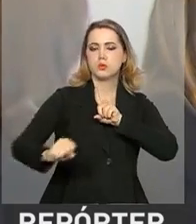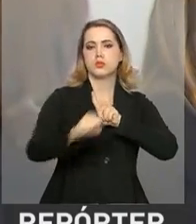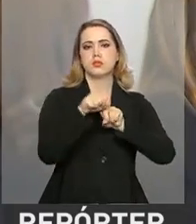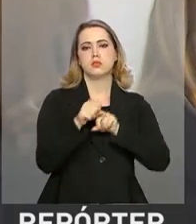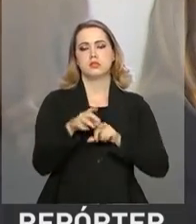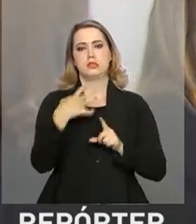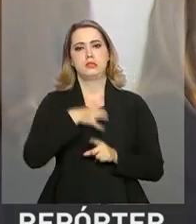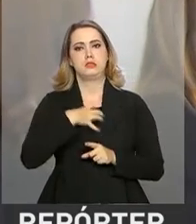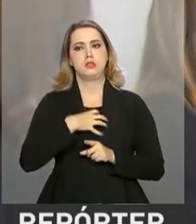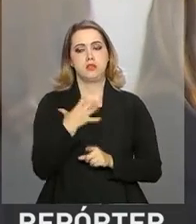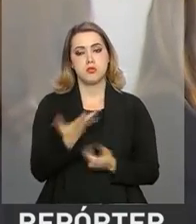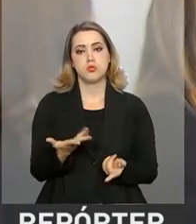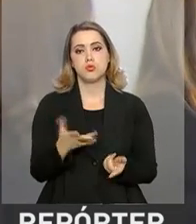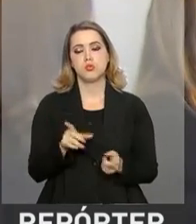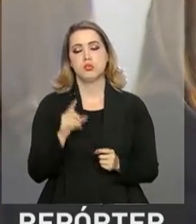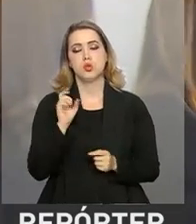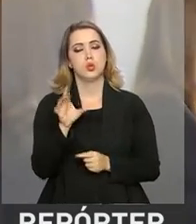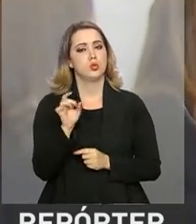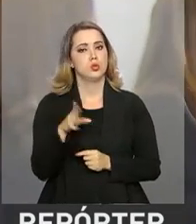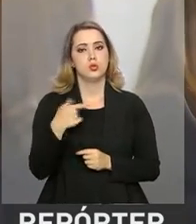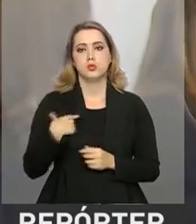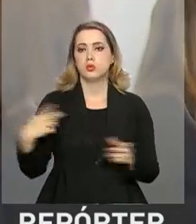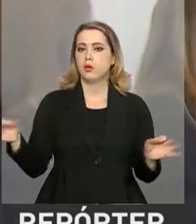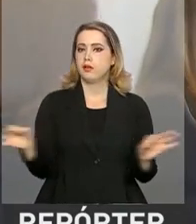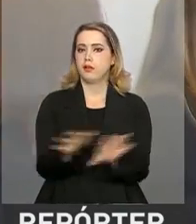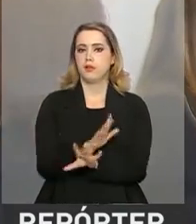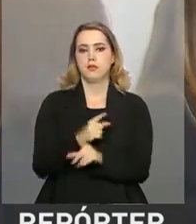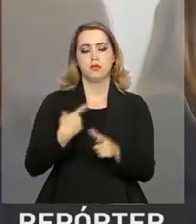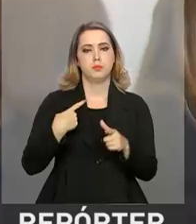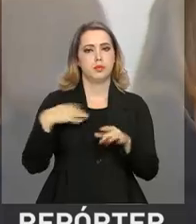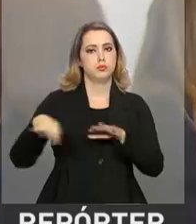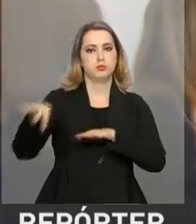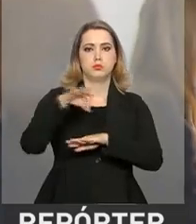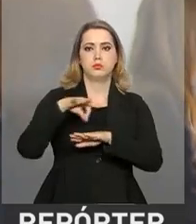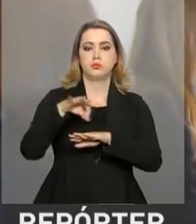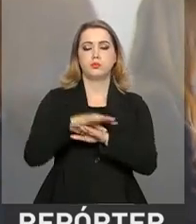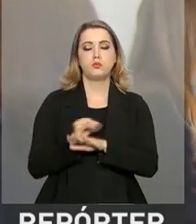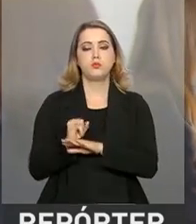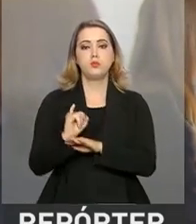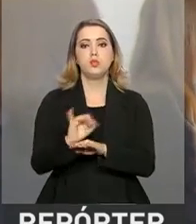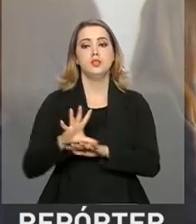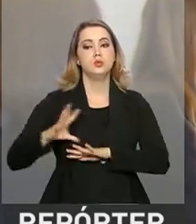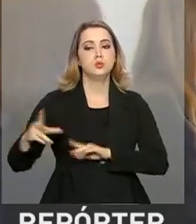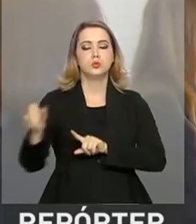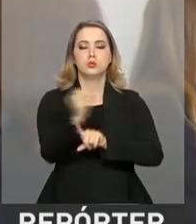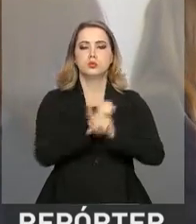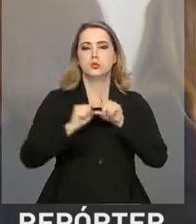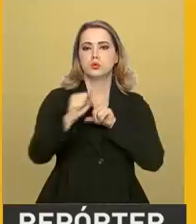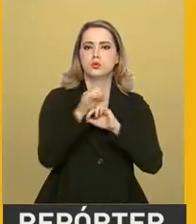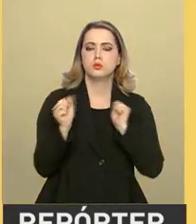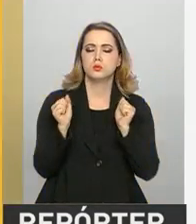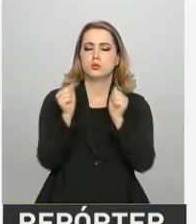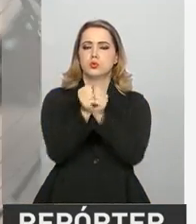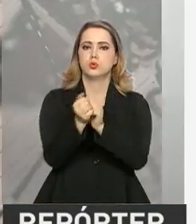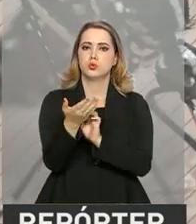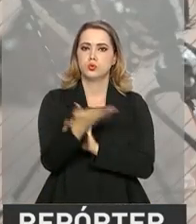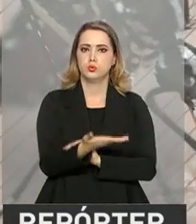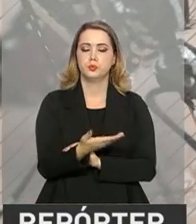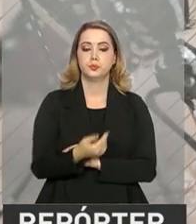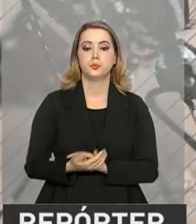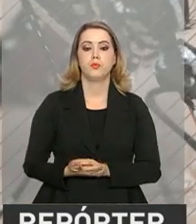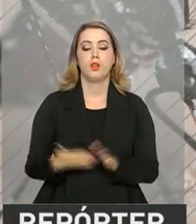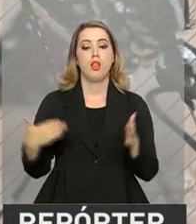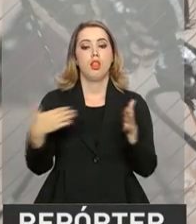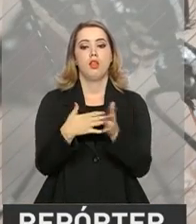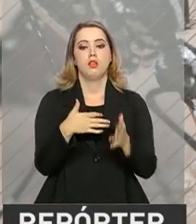porque só vamos ter sucesso no combate ao mosquito se nós tivermos toda a sociedade agindo nesta missão. Até 17